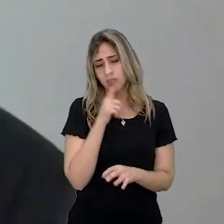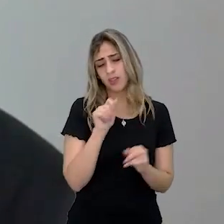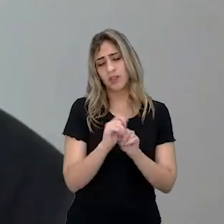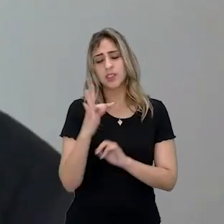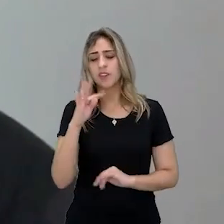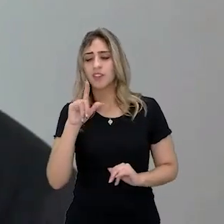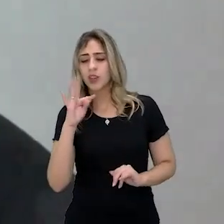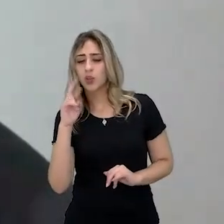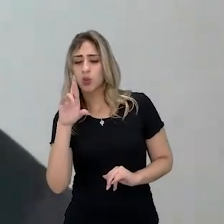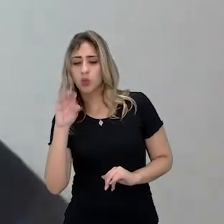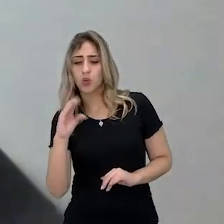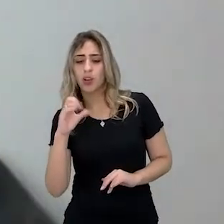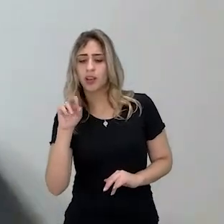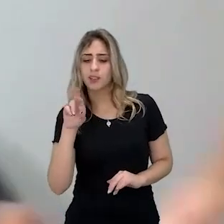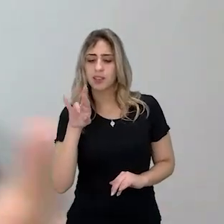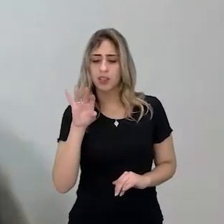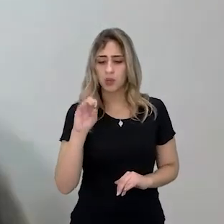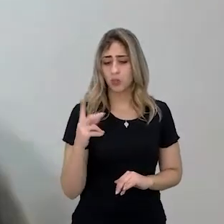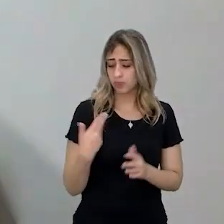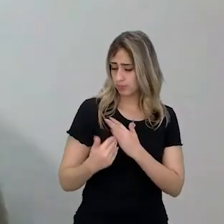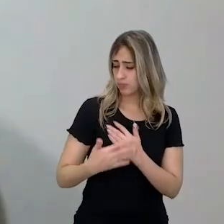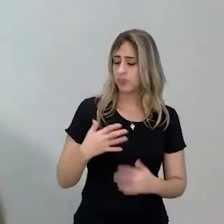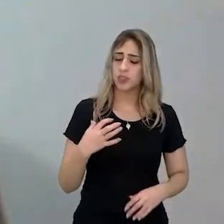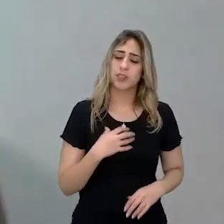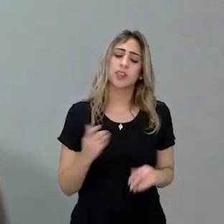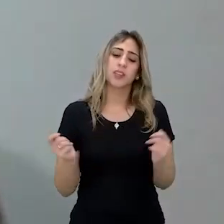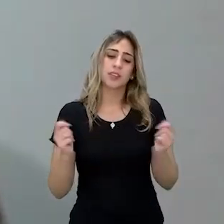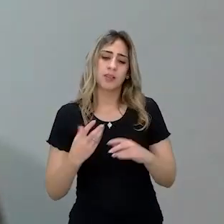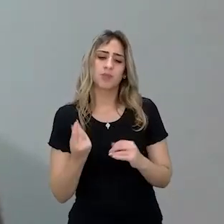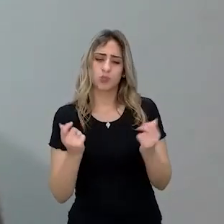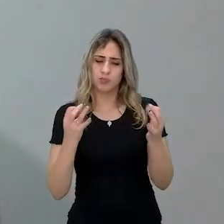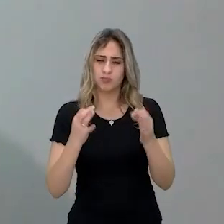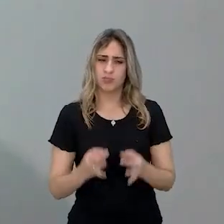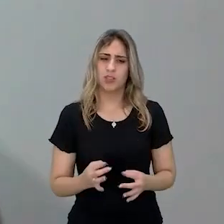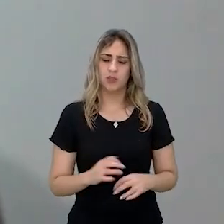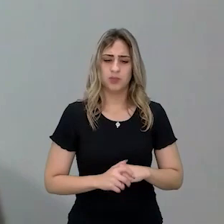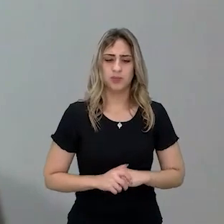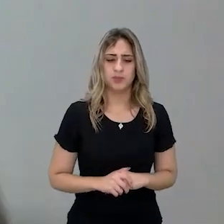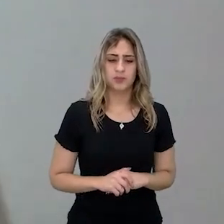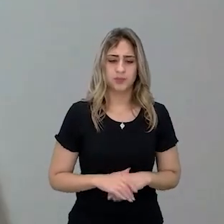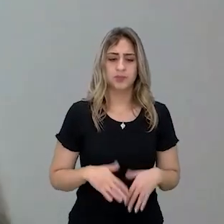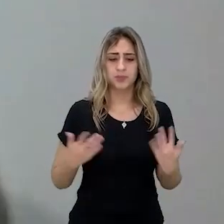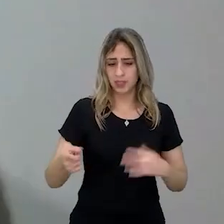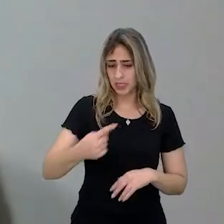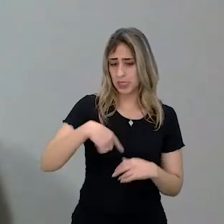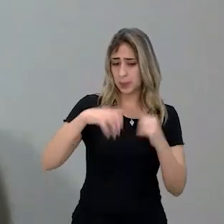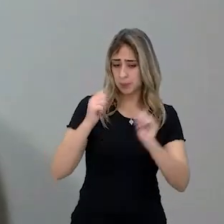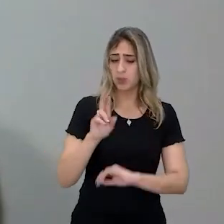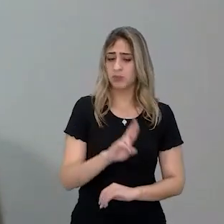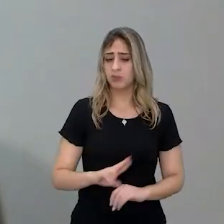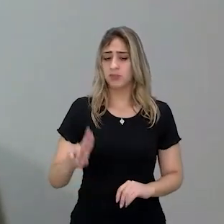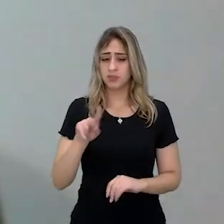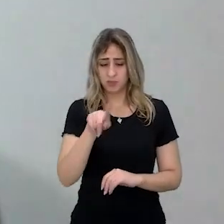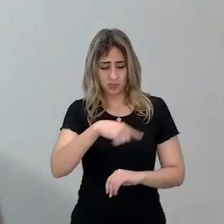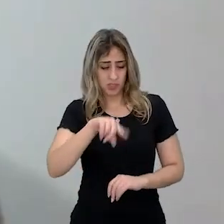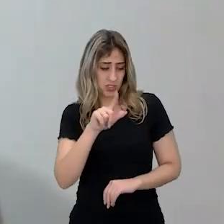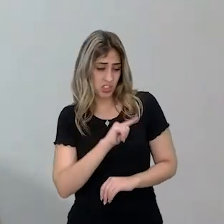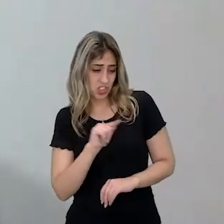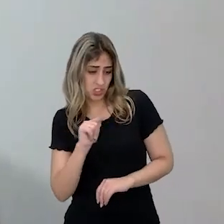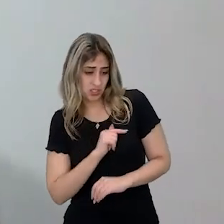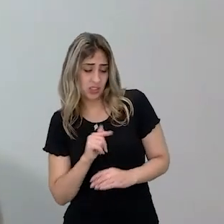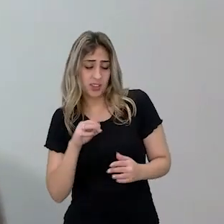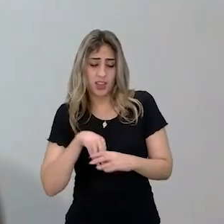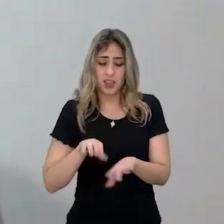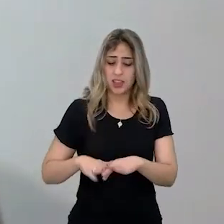filtro caseiro dessa forma e que dá muito certo. Tá? Então, eles podem utilizar, se vocês estiverem aí ainda